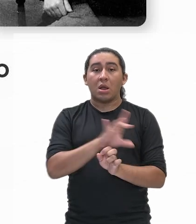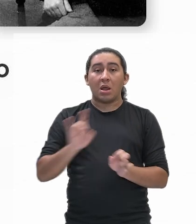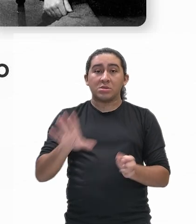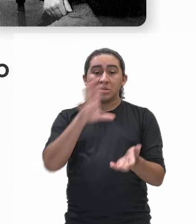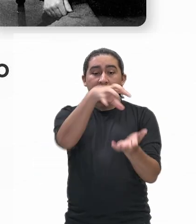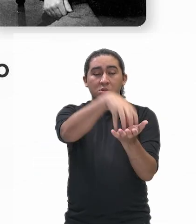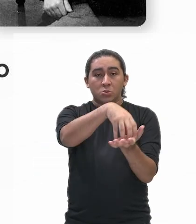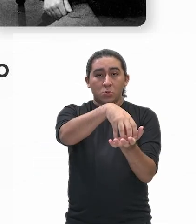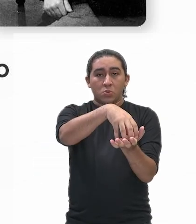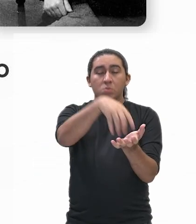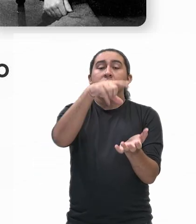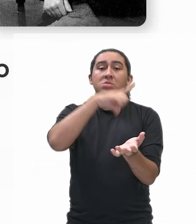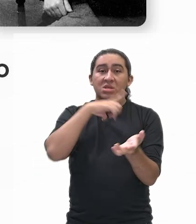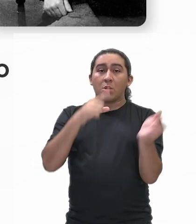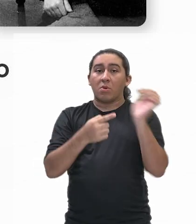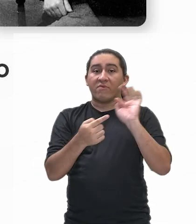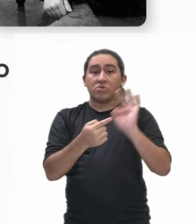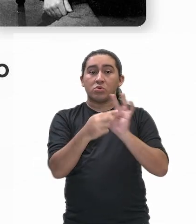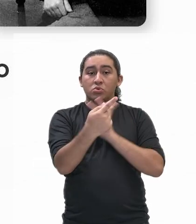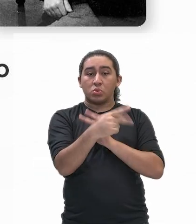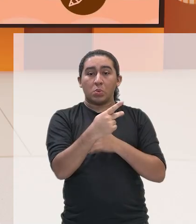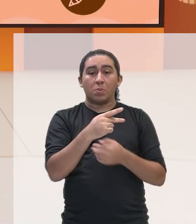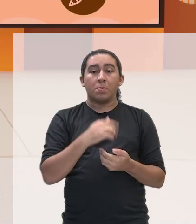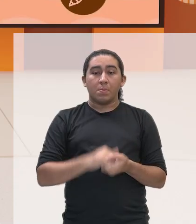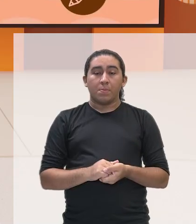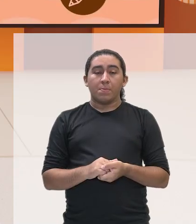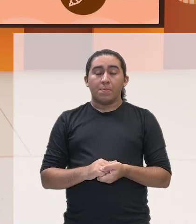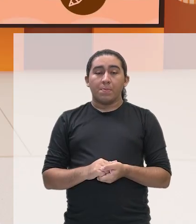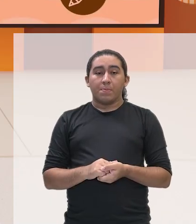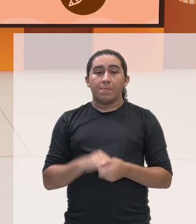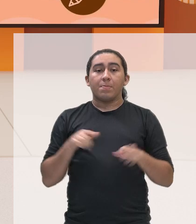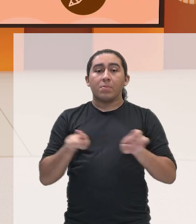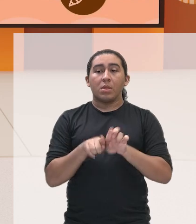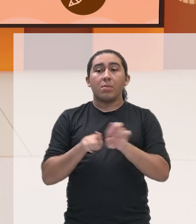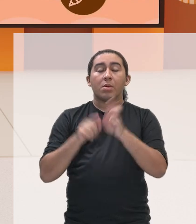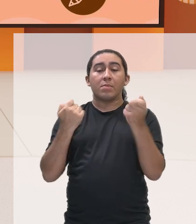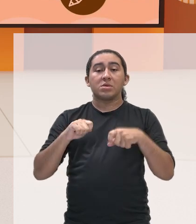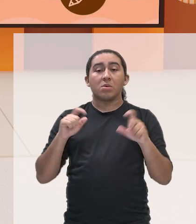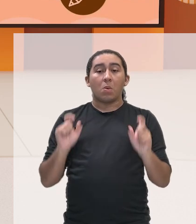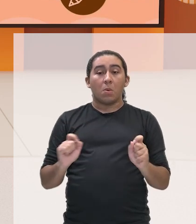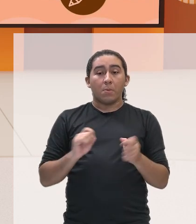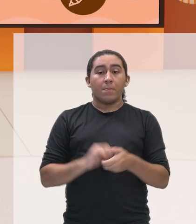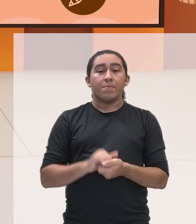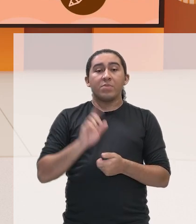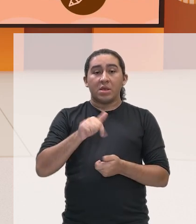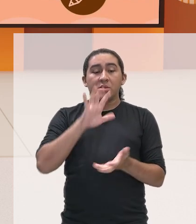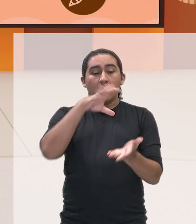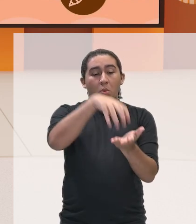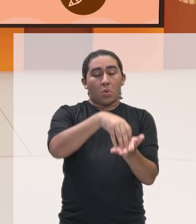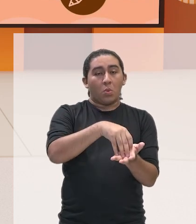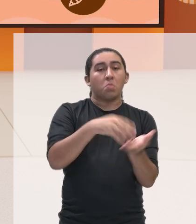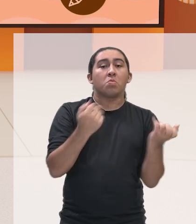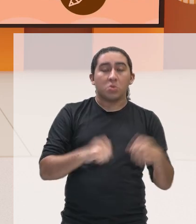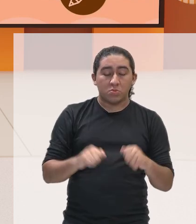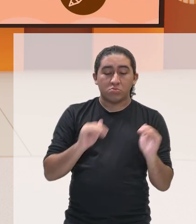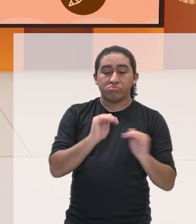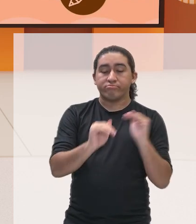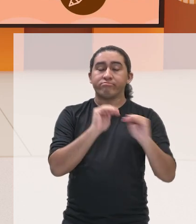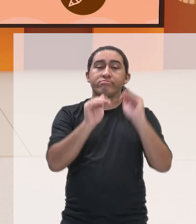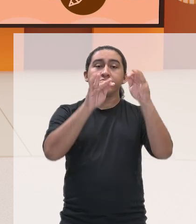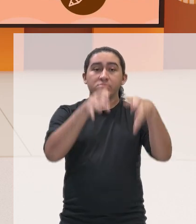setor, né, tem uma função. E é preciso que esses órgãos funcionem de